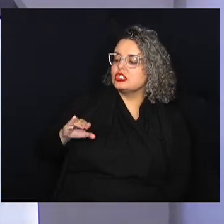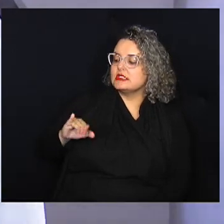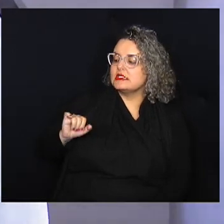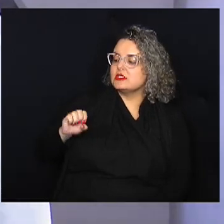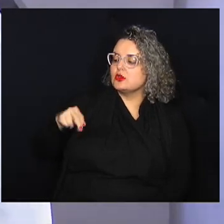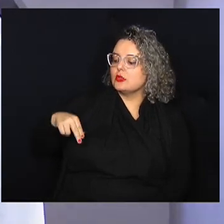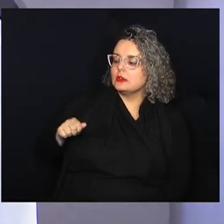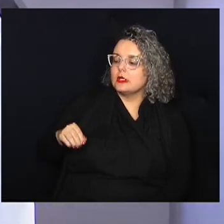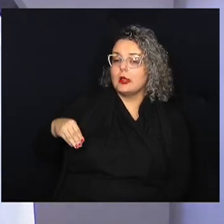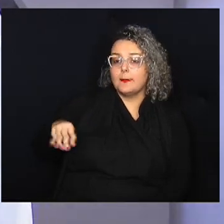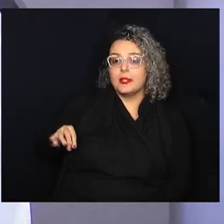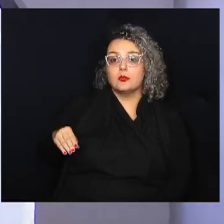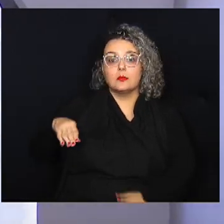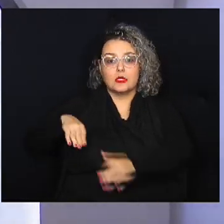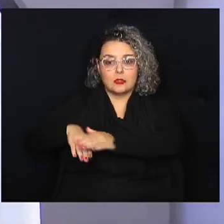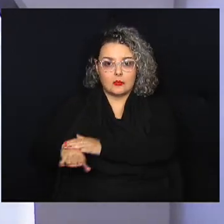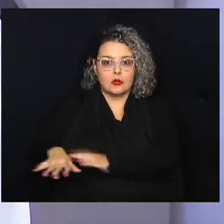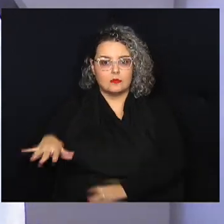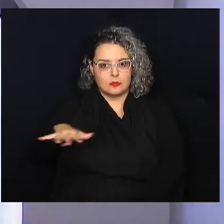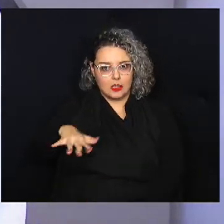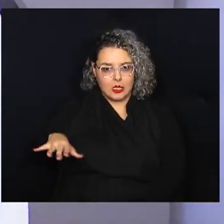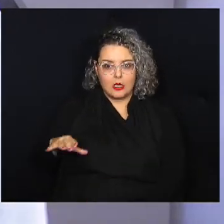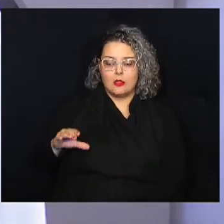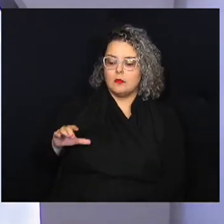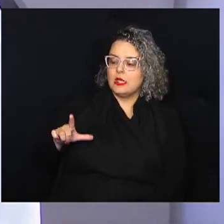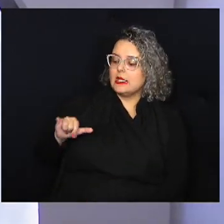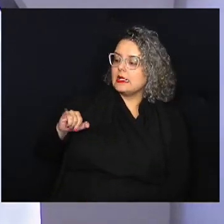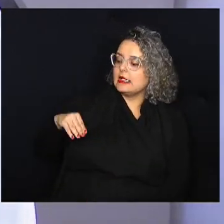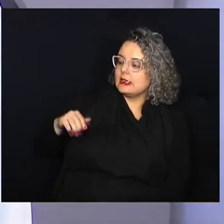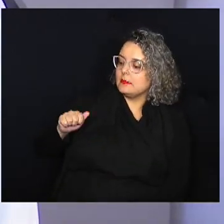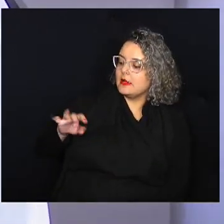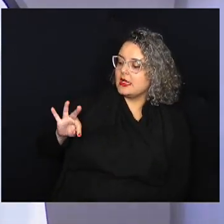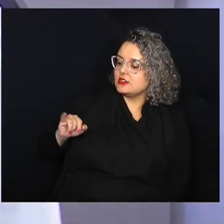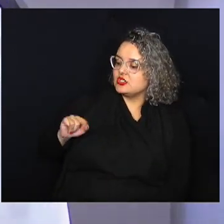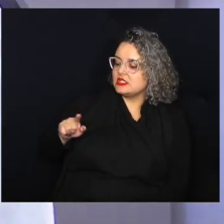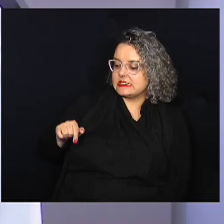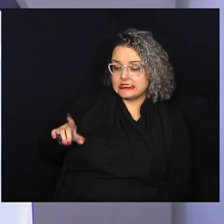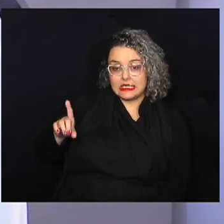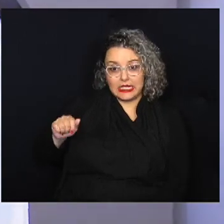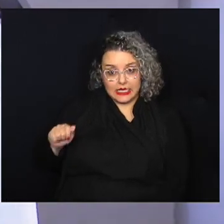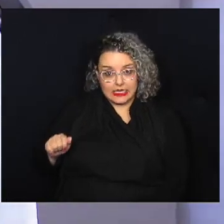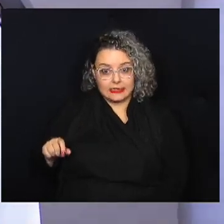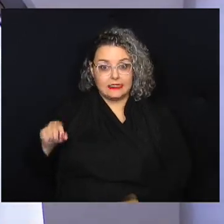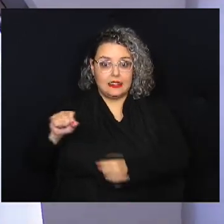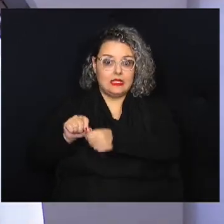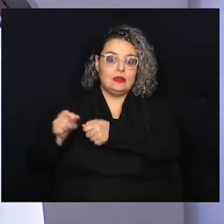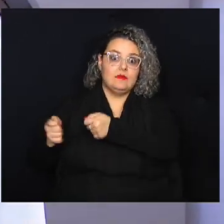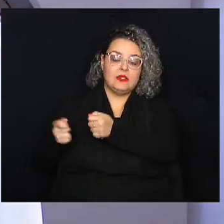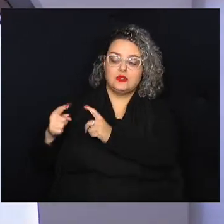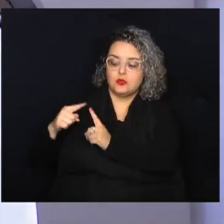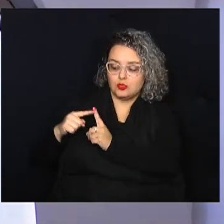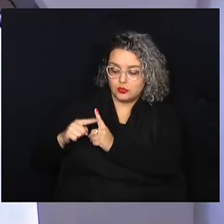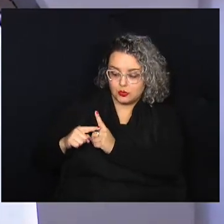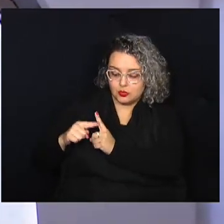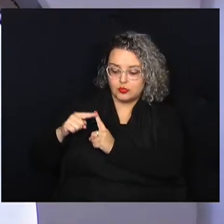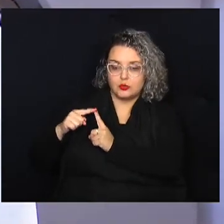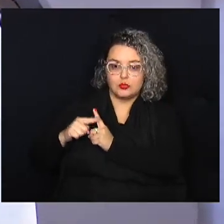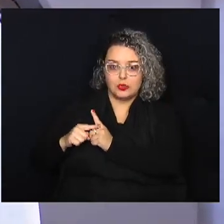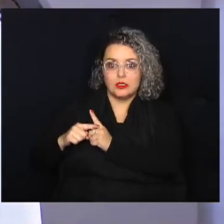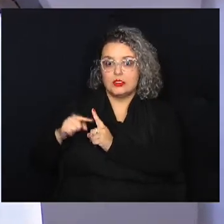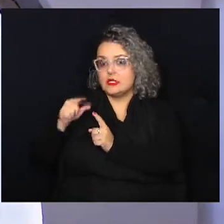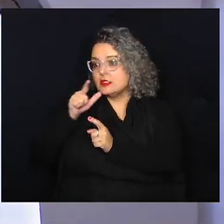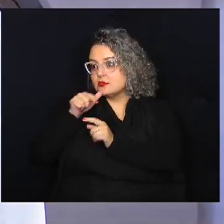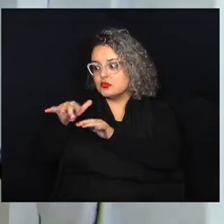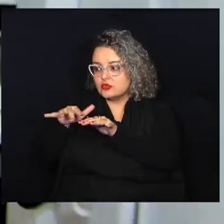reserva técnica, que é uma área climatizada, e onde a gente faz o controle da temperatura e da umidade